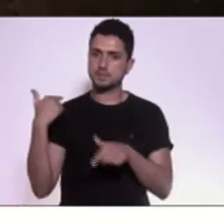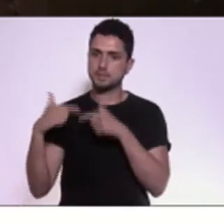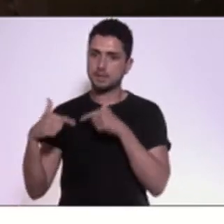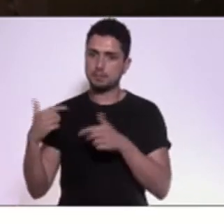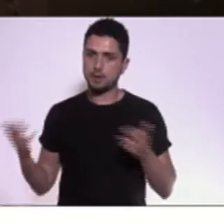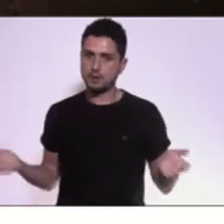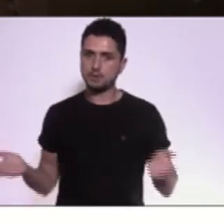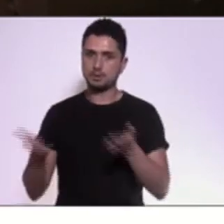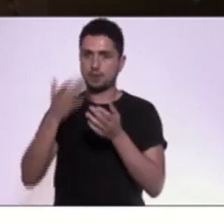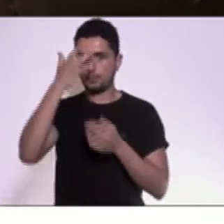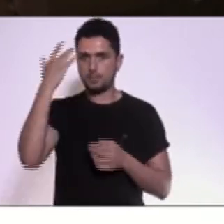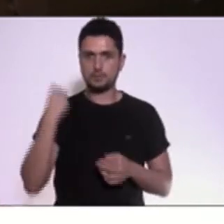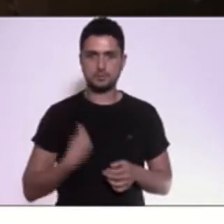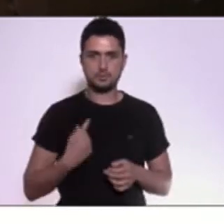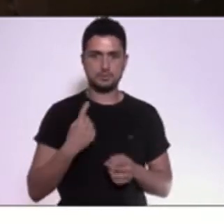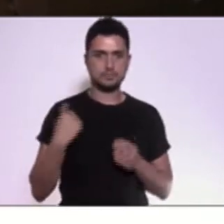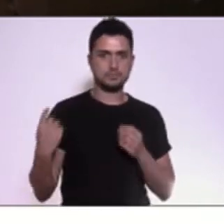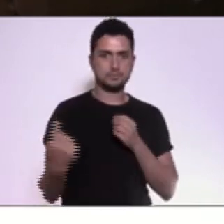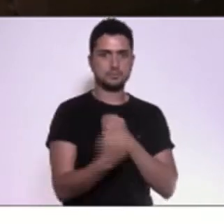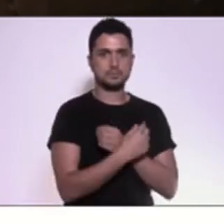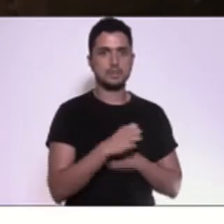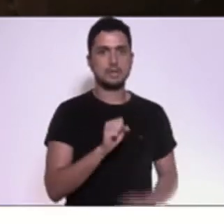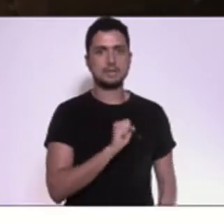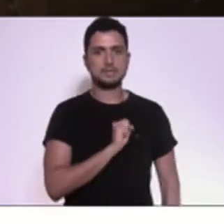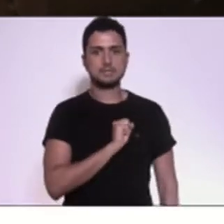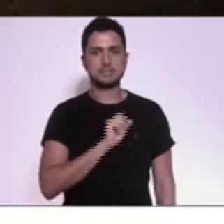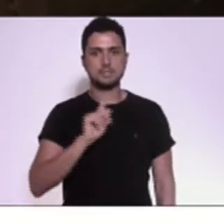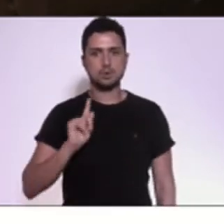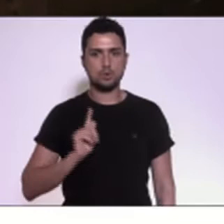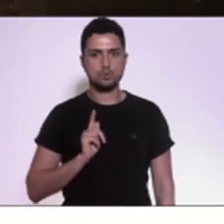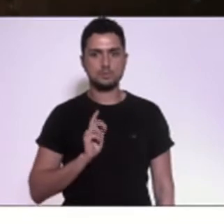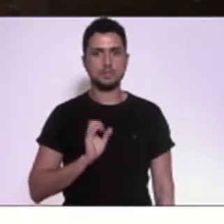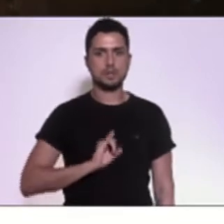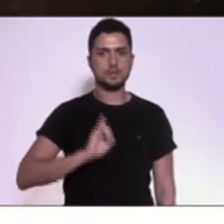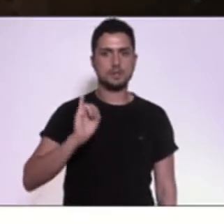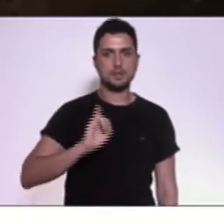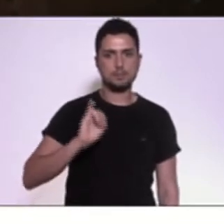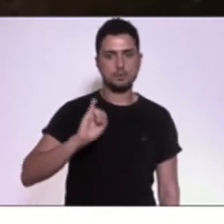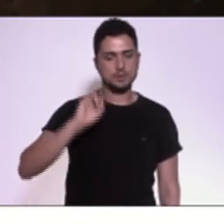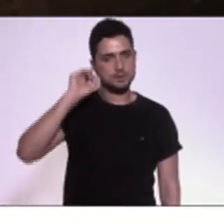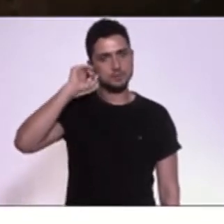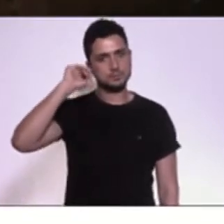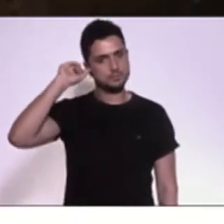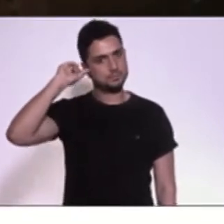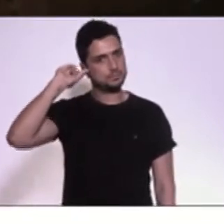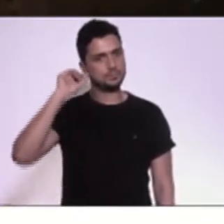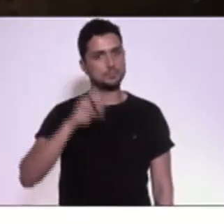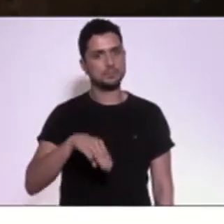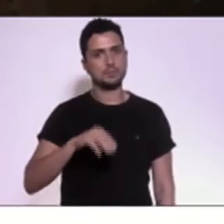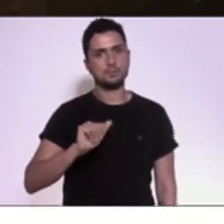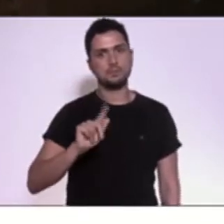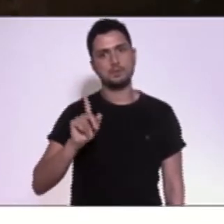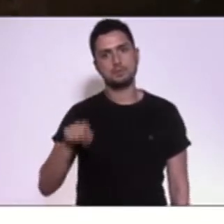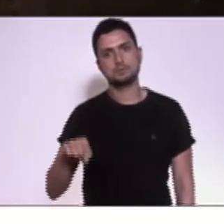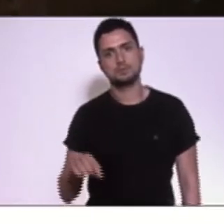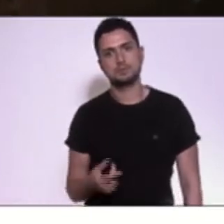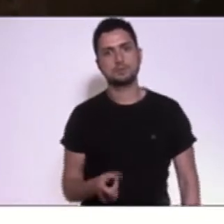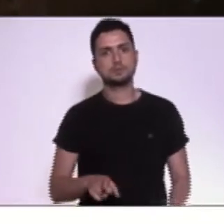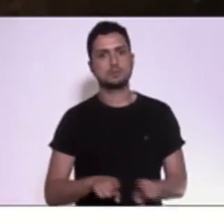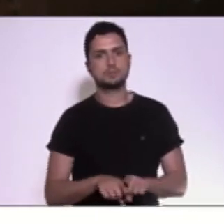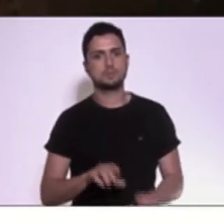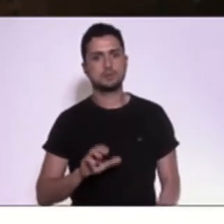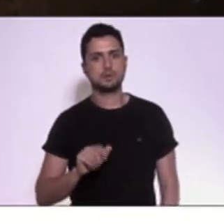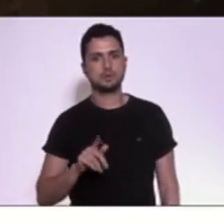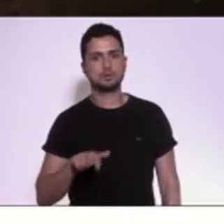localidade. São Gonçalo, Itaboraí, Magé, Cachoeira de